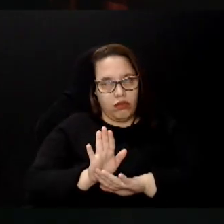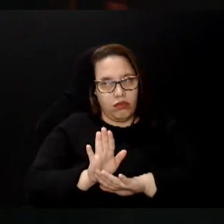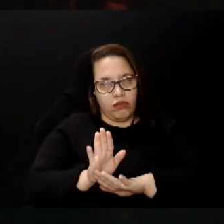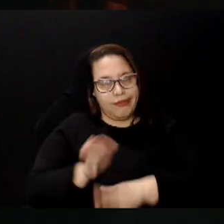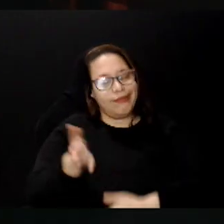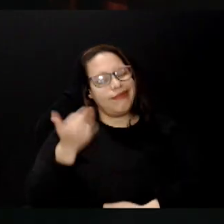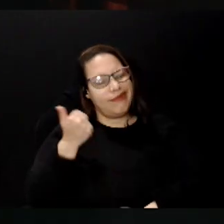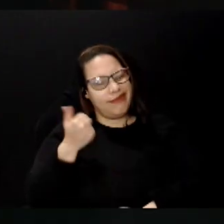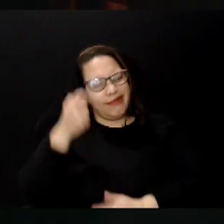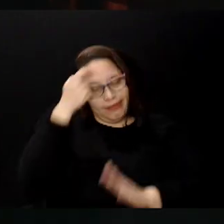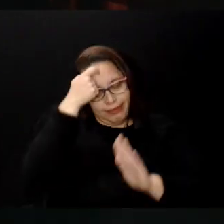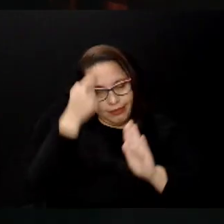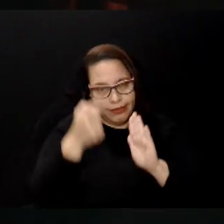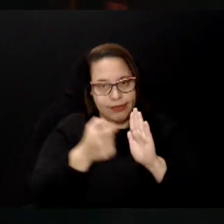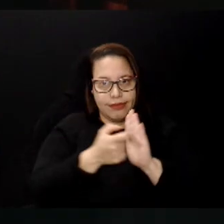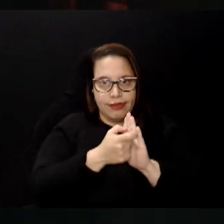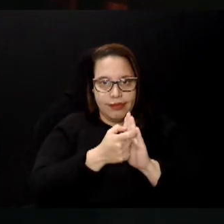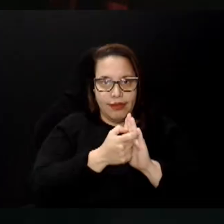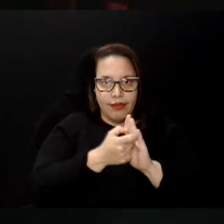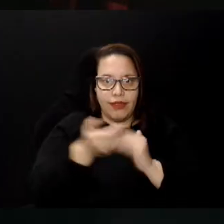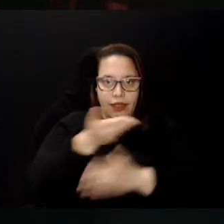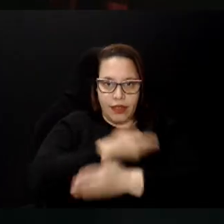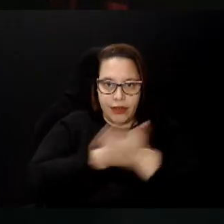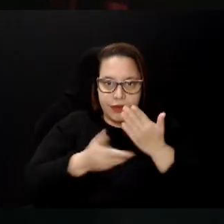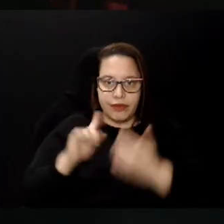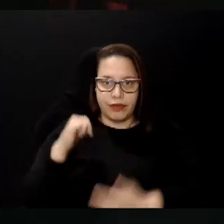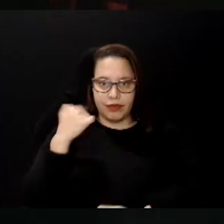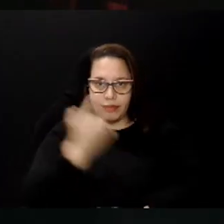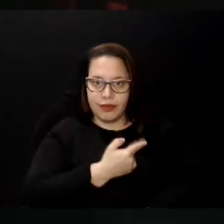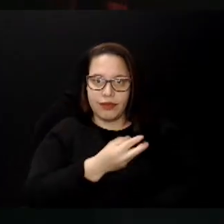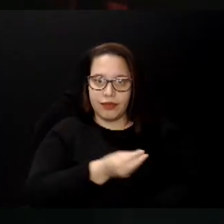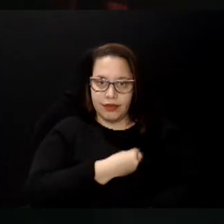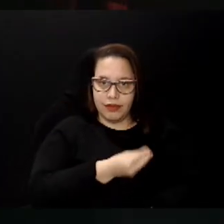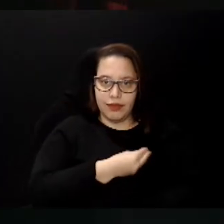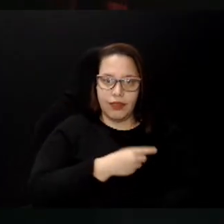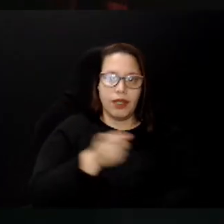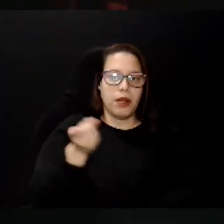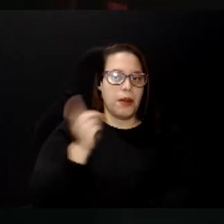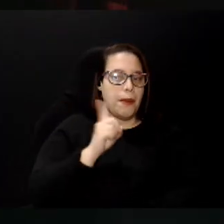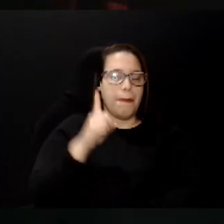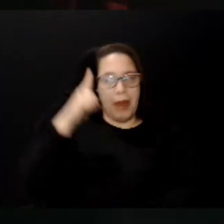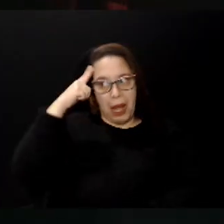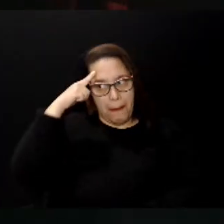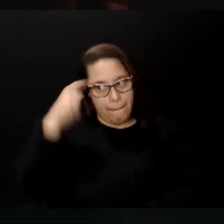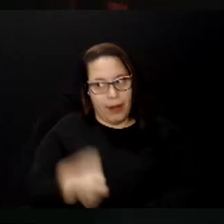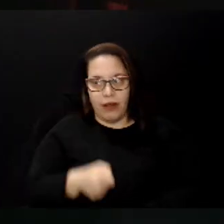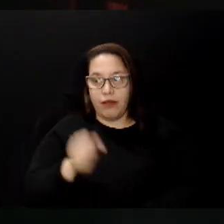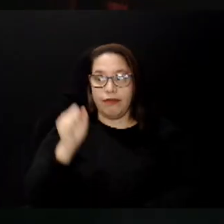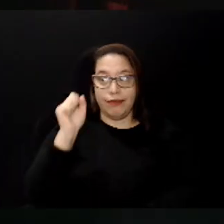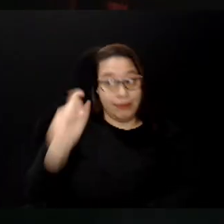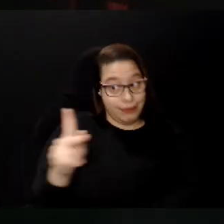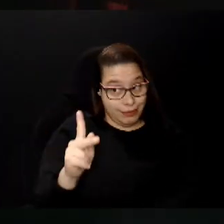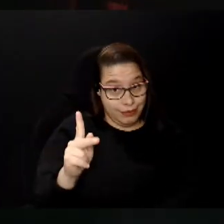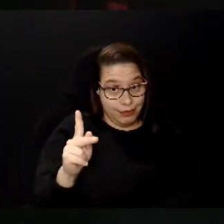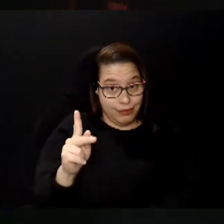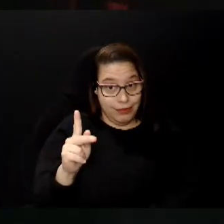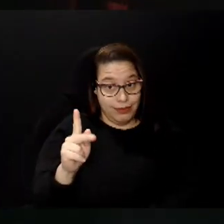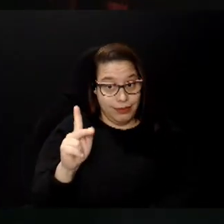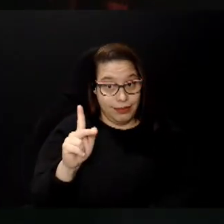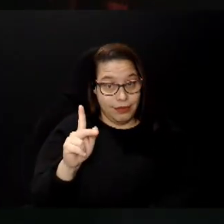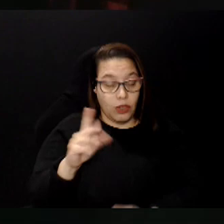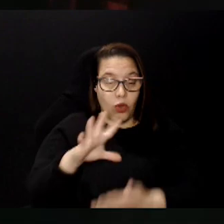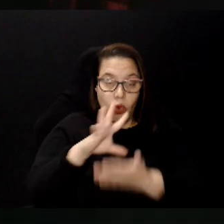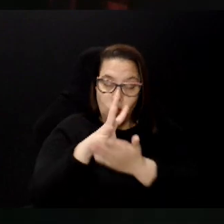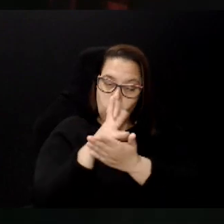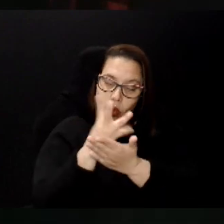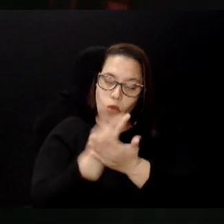inteligência artificial faz parte da nossa vida, mas ela não comanda, tá bom? Os nossos hábitos, a nossa vida,